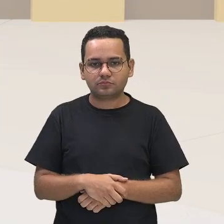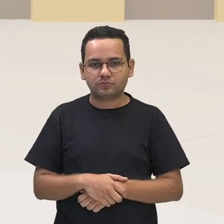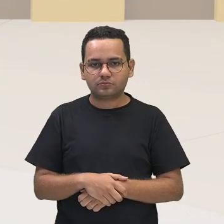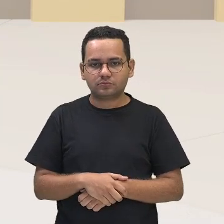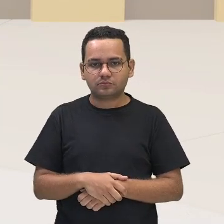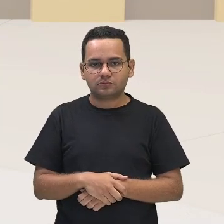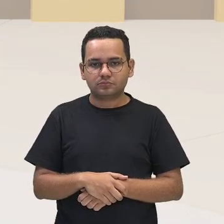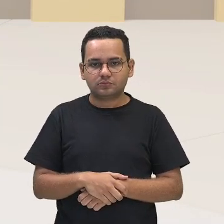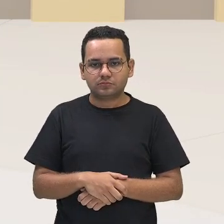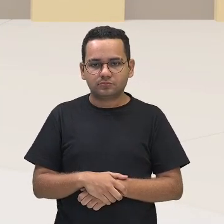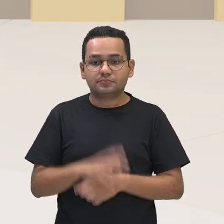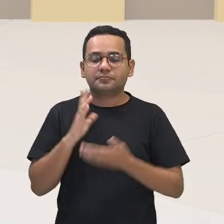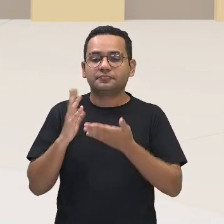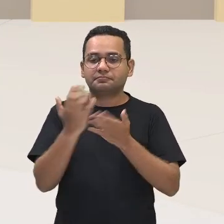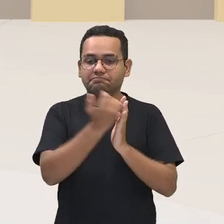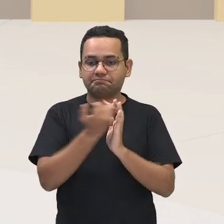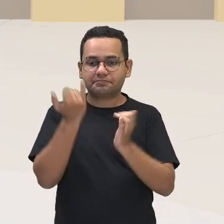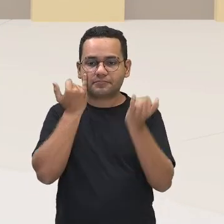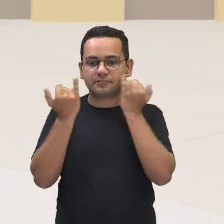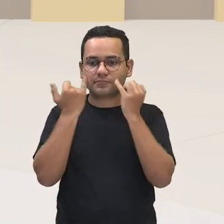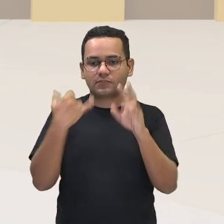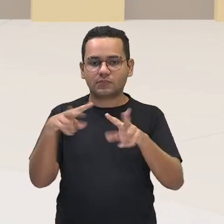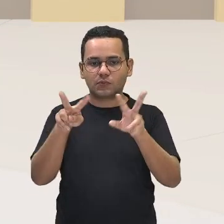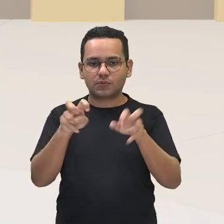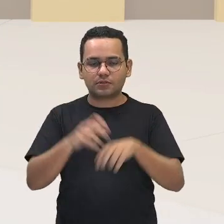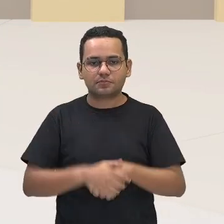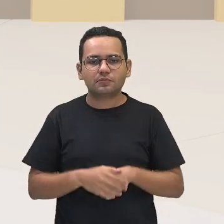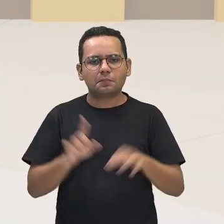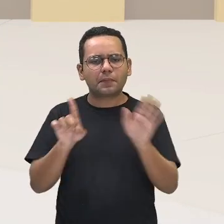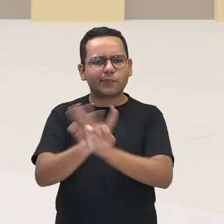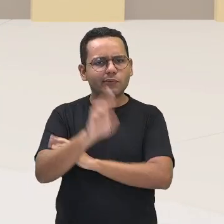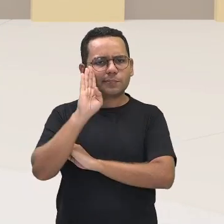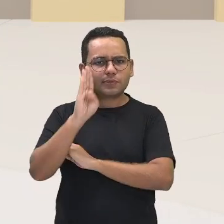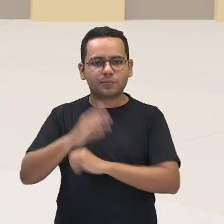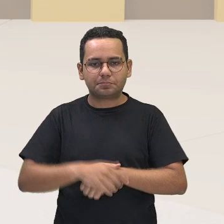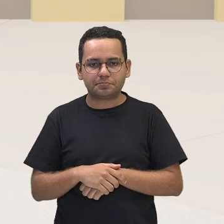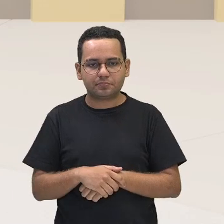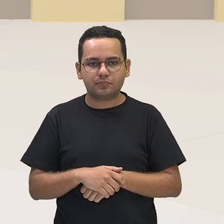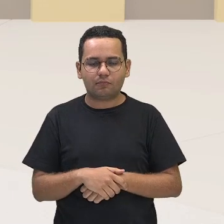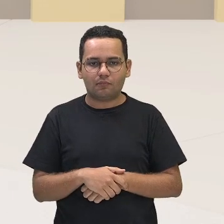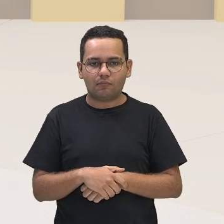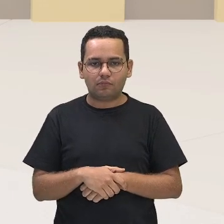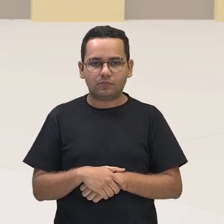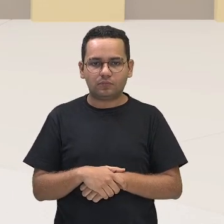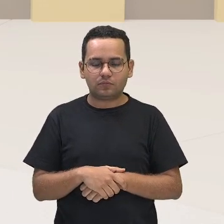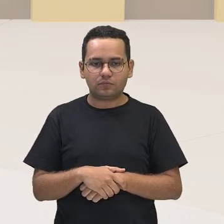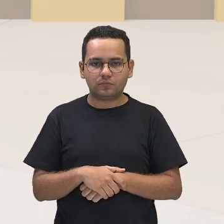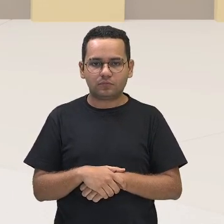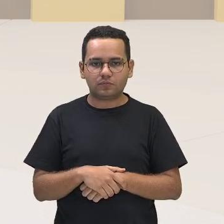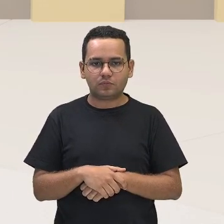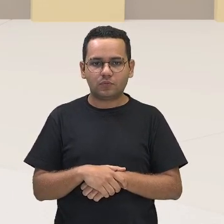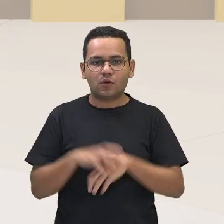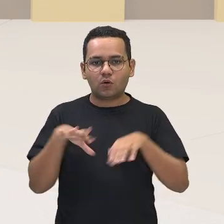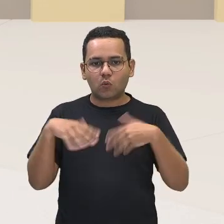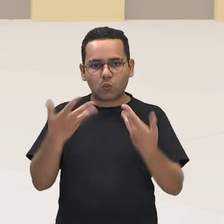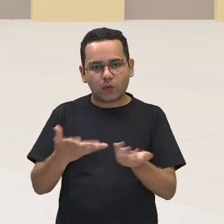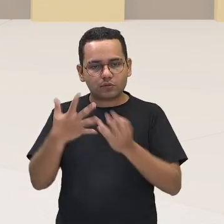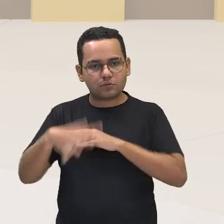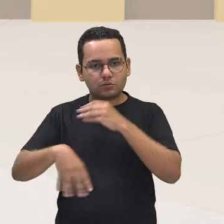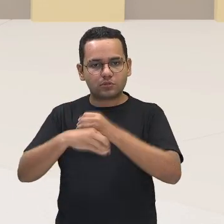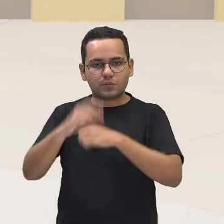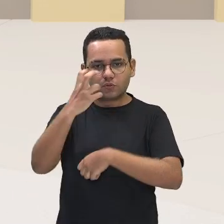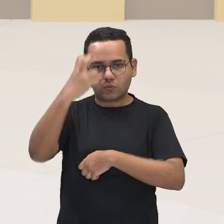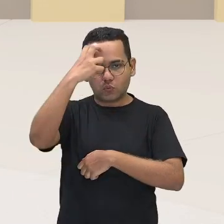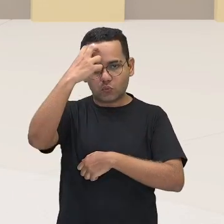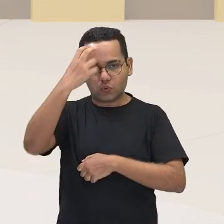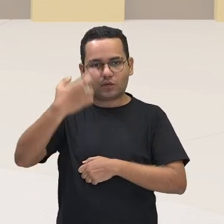sobre a temática. A pergunta geradora: quais foram ou são as contribuições culturais,